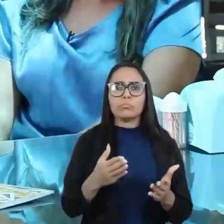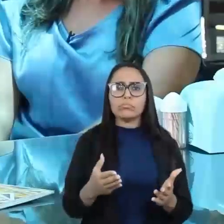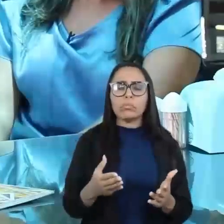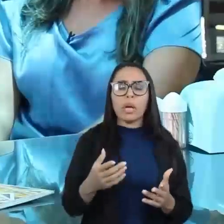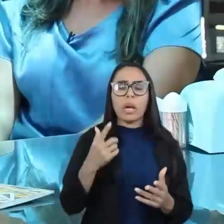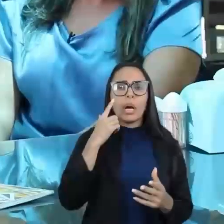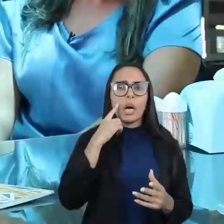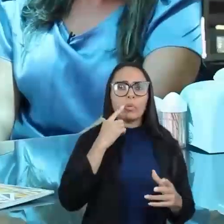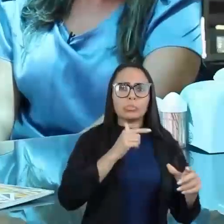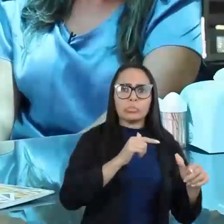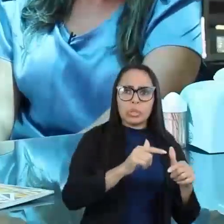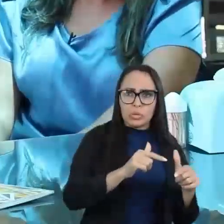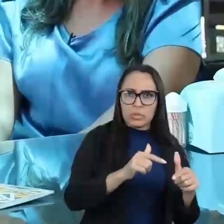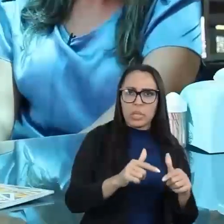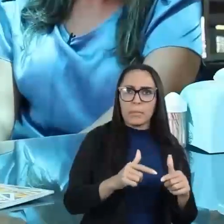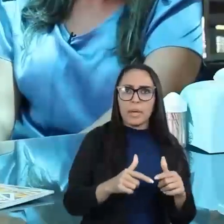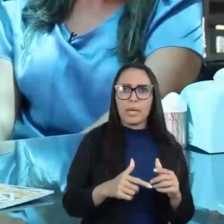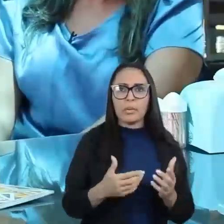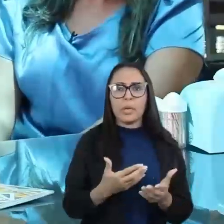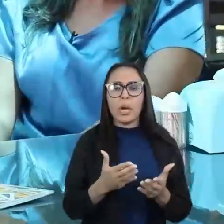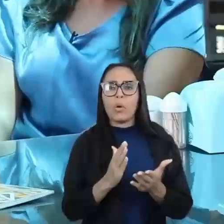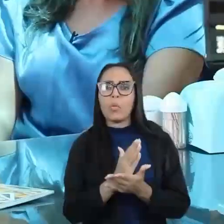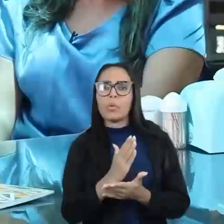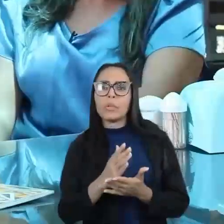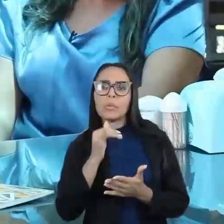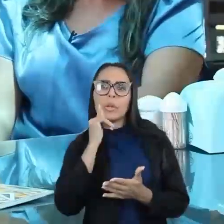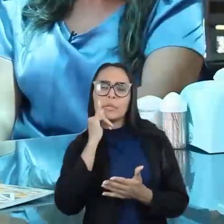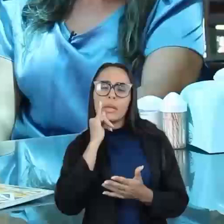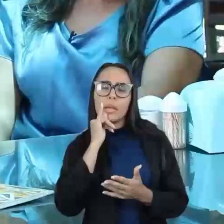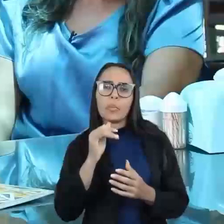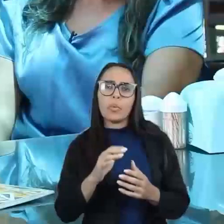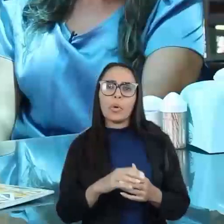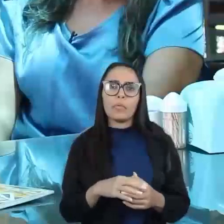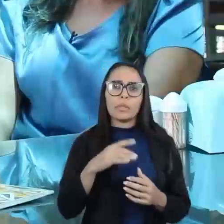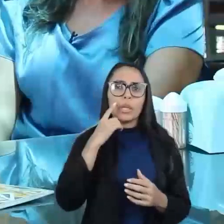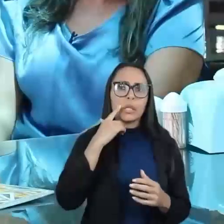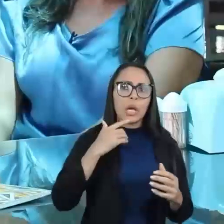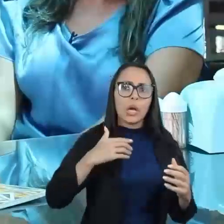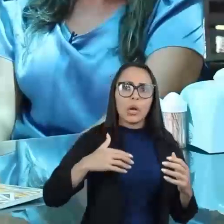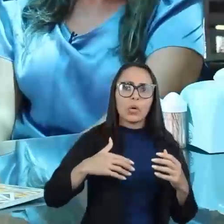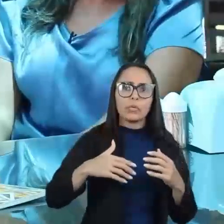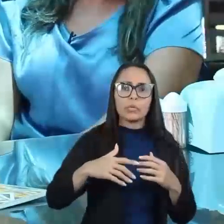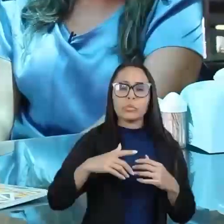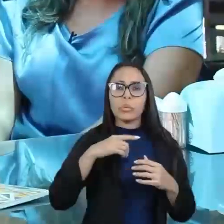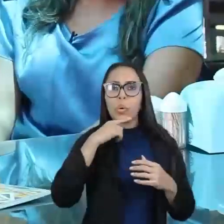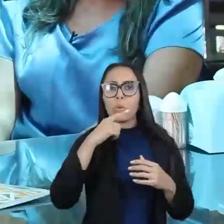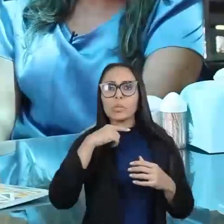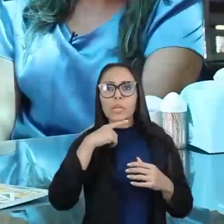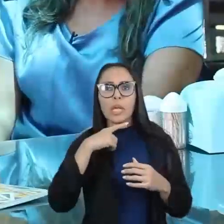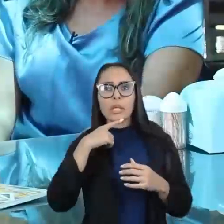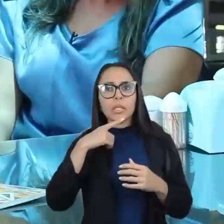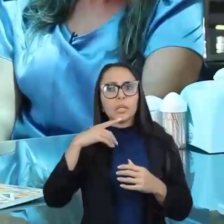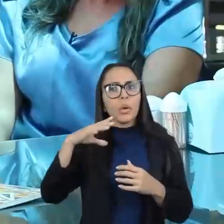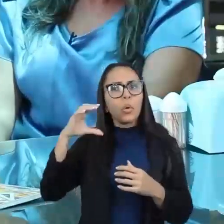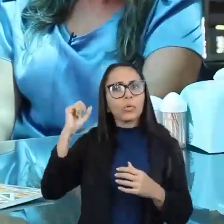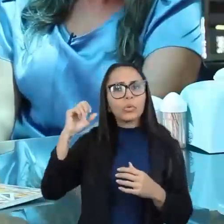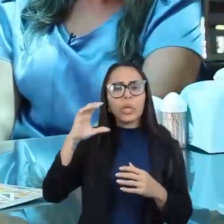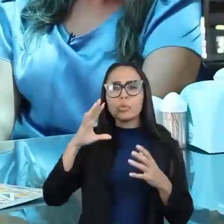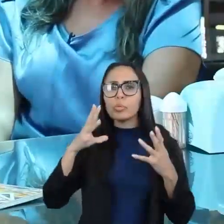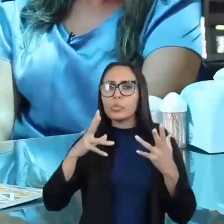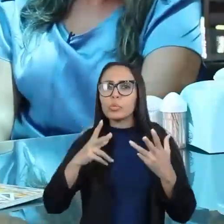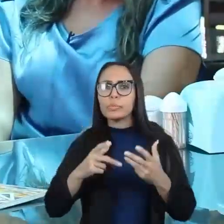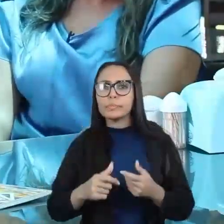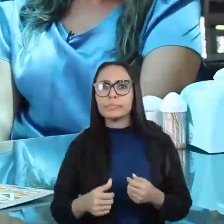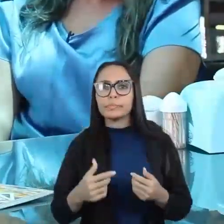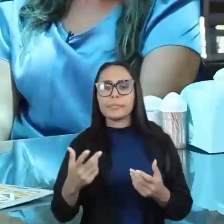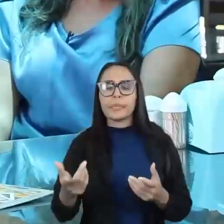que ele seja desonesto com você. É que às vezes, por exemplo, num corre-corre, você não consegue escutar tudo. Aí isso, você